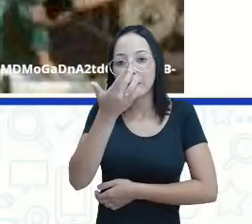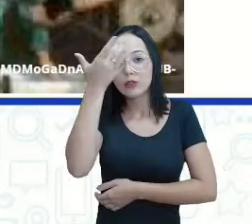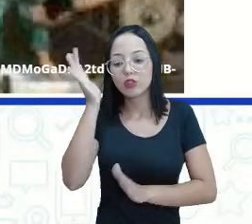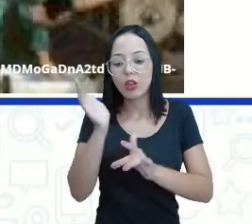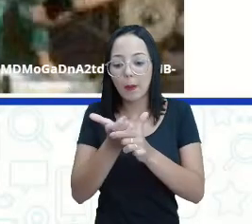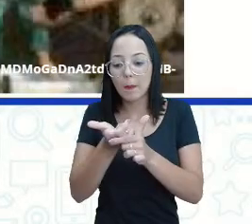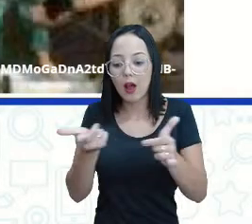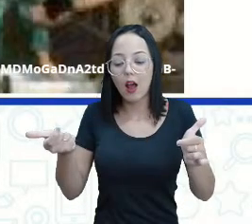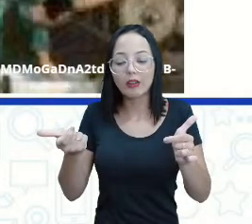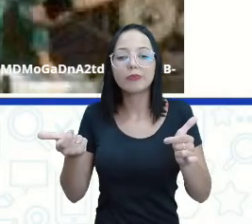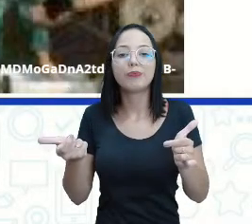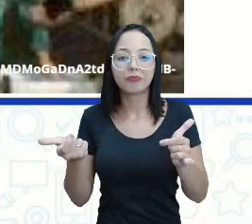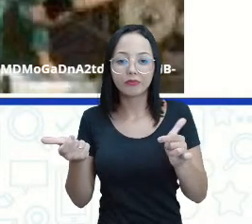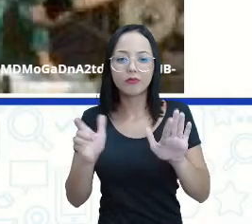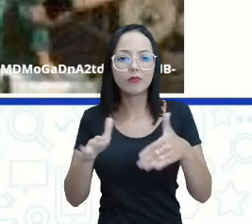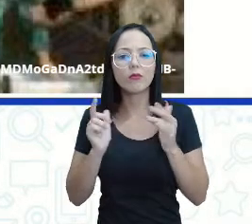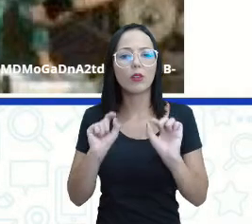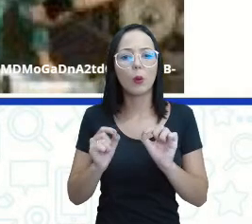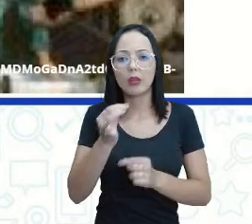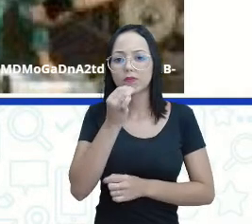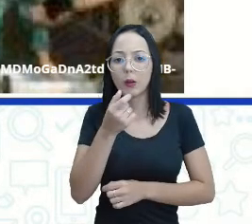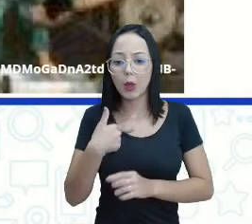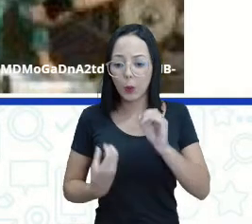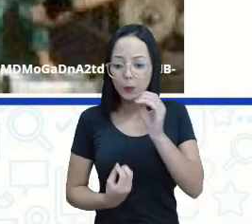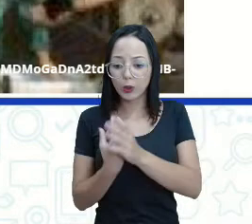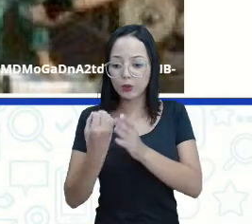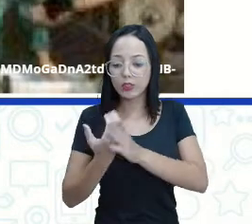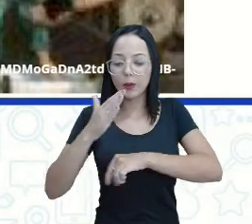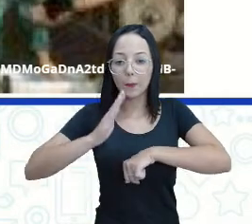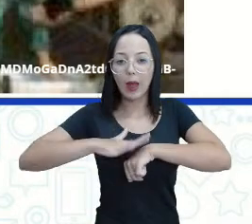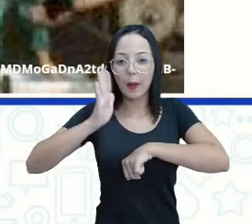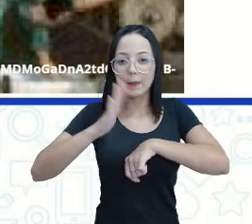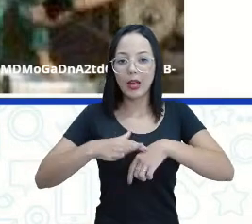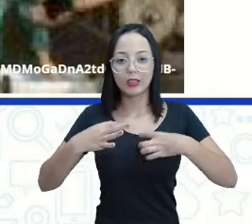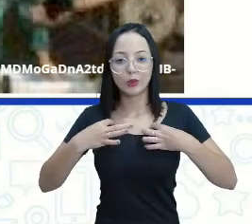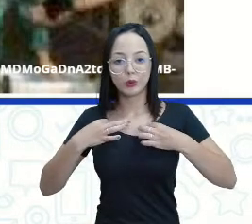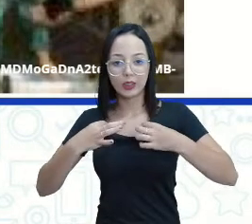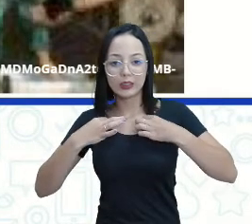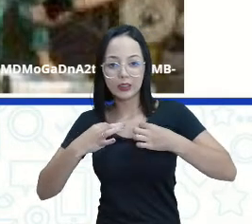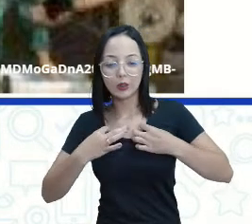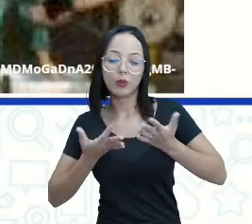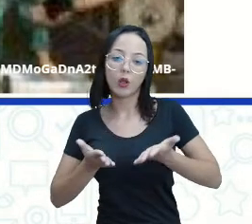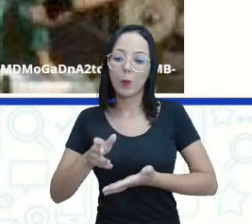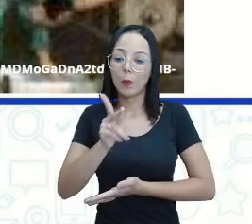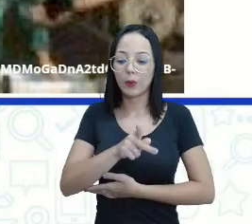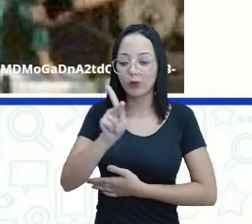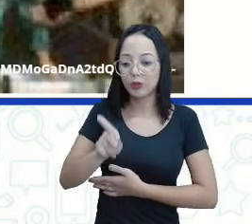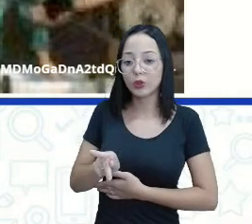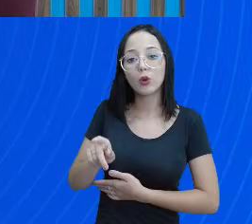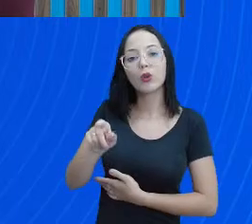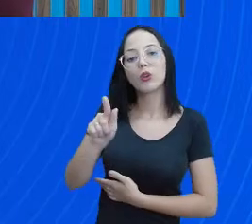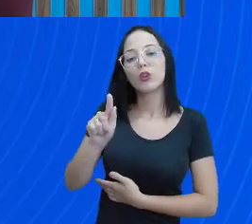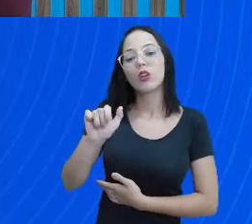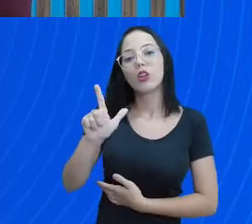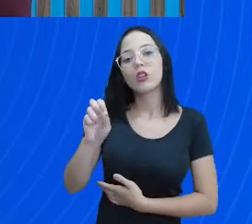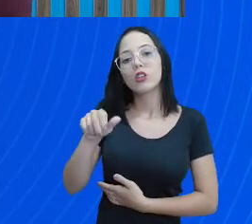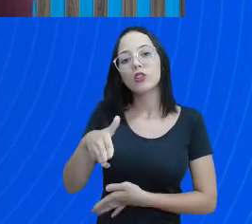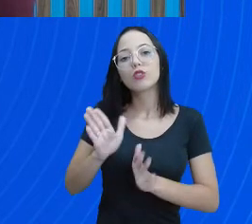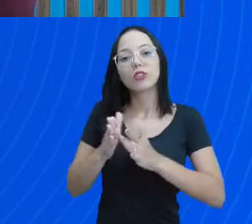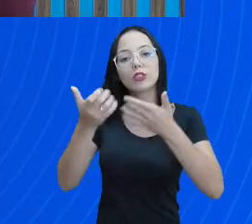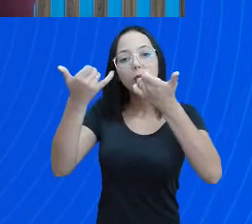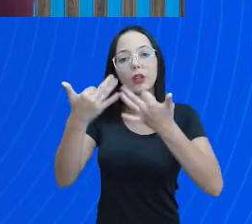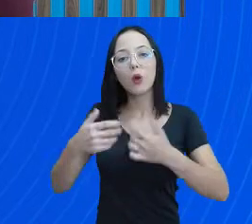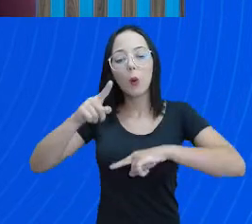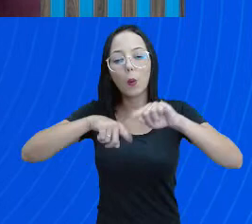Então isso fazia com que eu produzisse mais tecidos. E aí começou, como o professor Justo falou, o